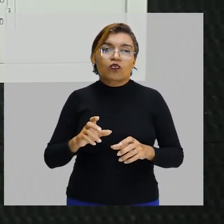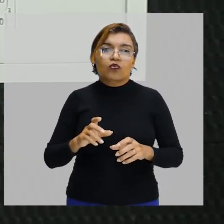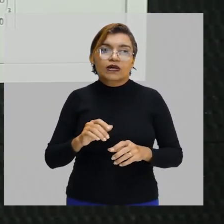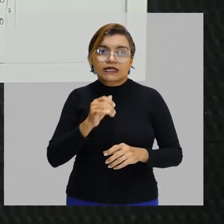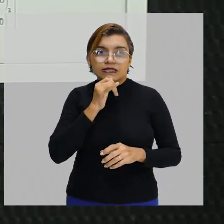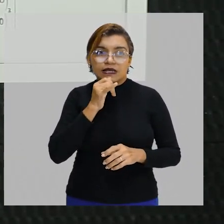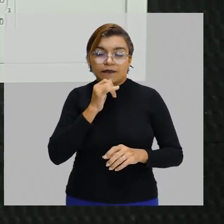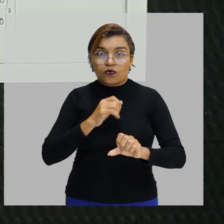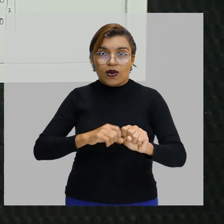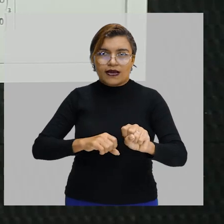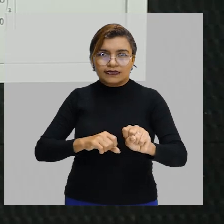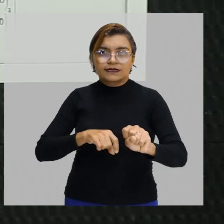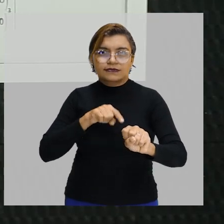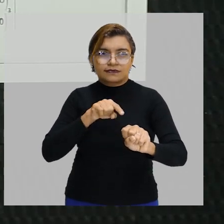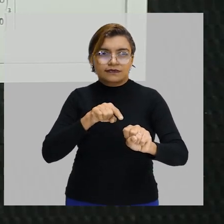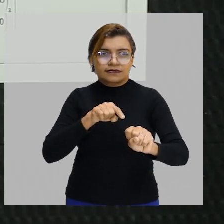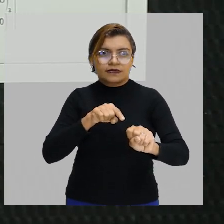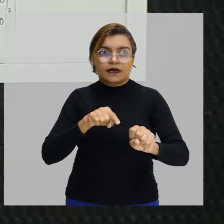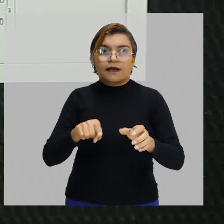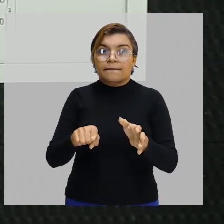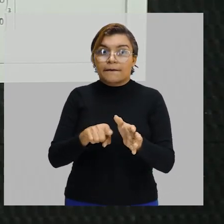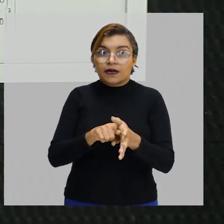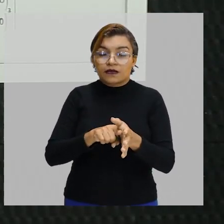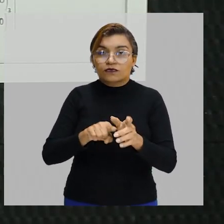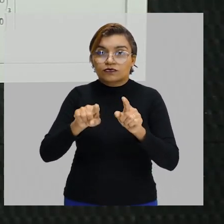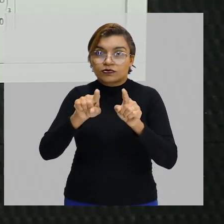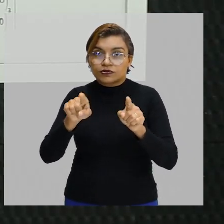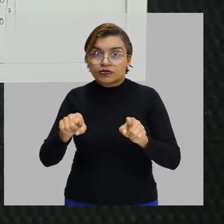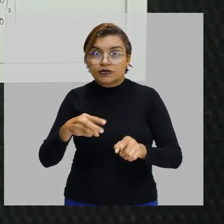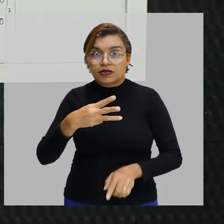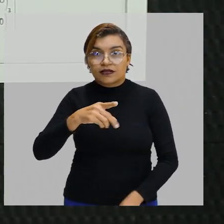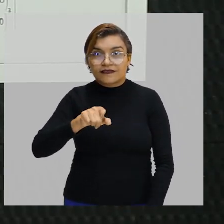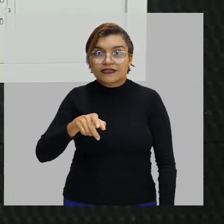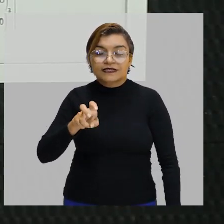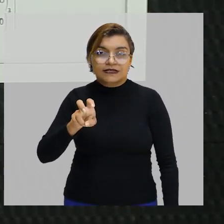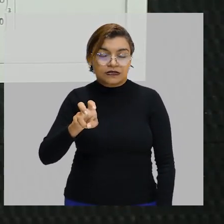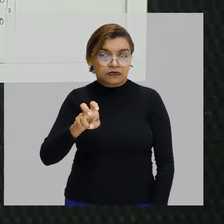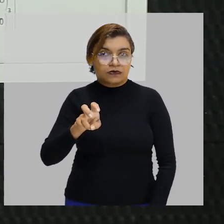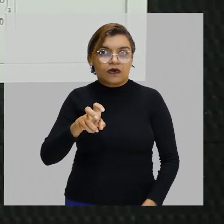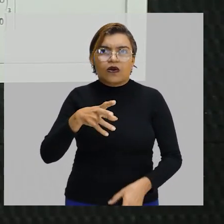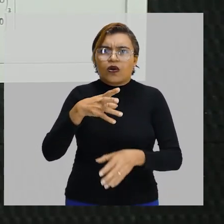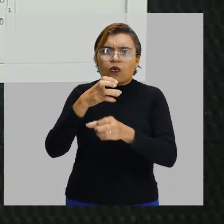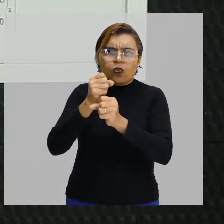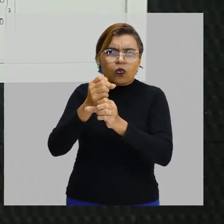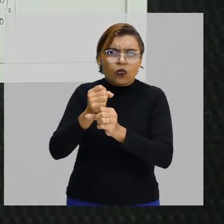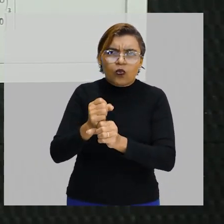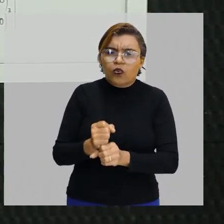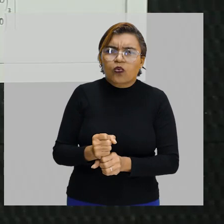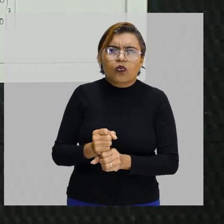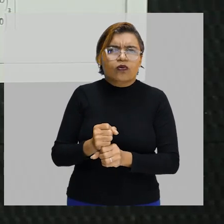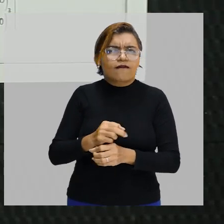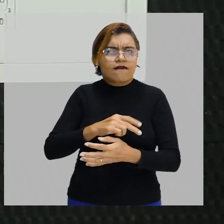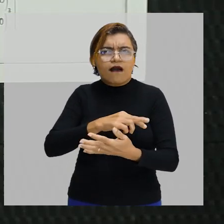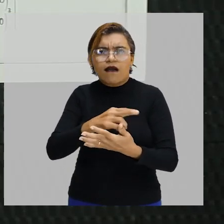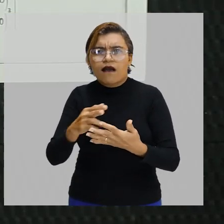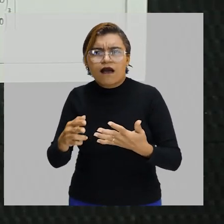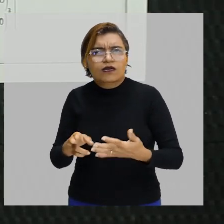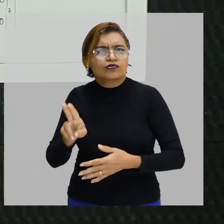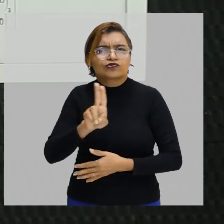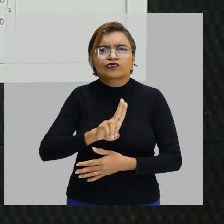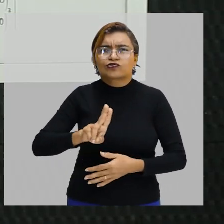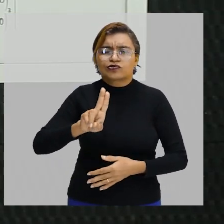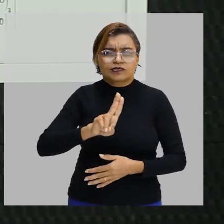Olha a quantidade de conta que eu fiz e imagine a quantidade de conta que eu iria fazer se eu fosse aplicar a